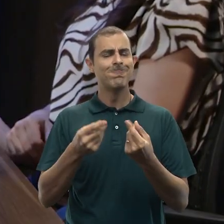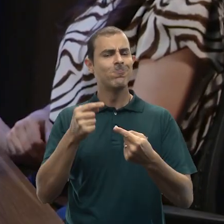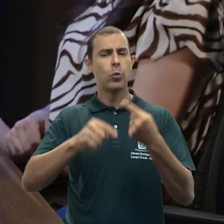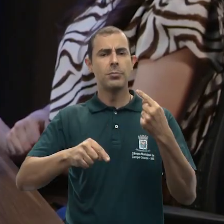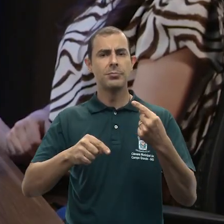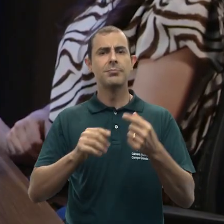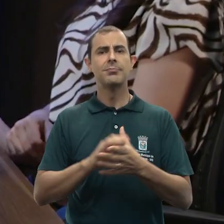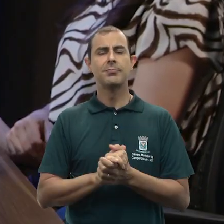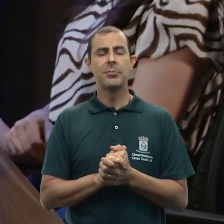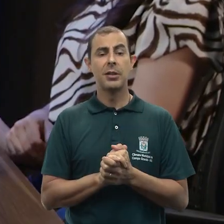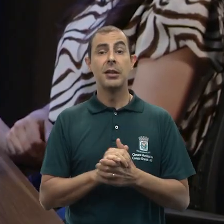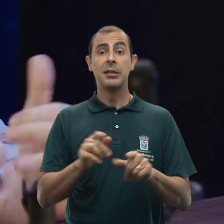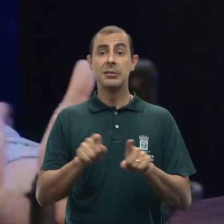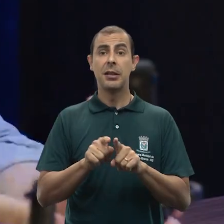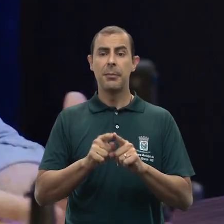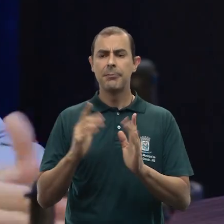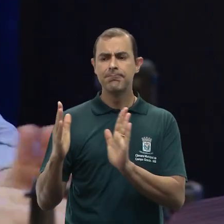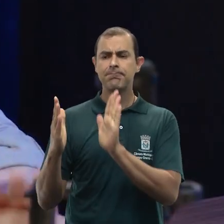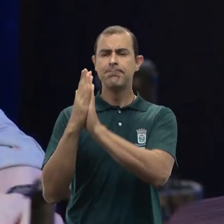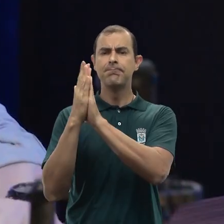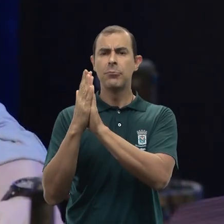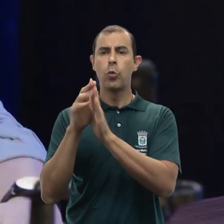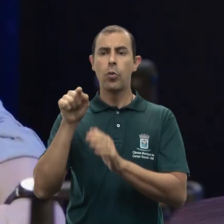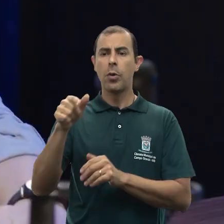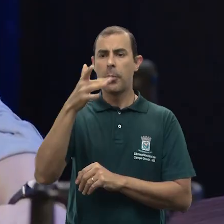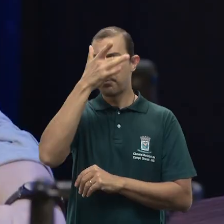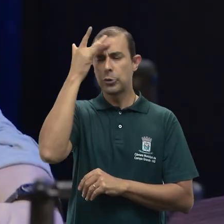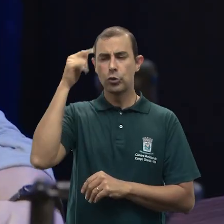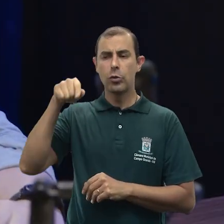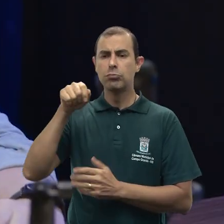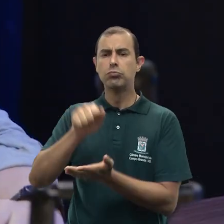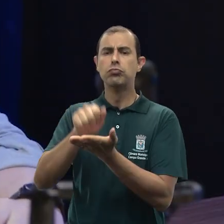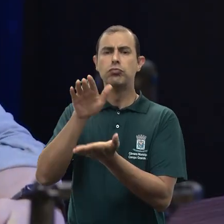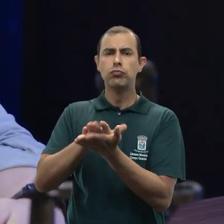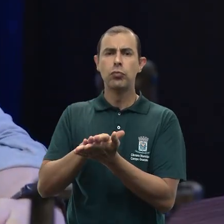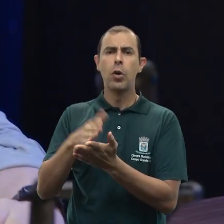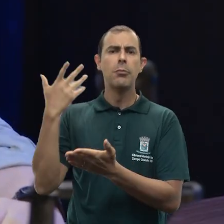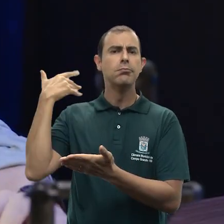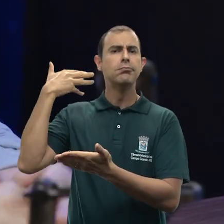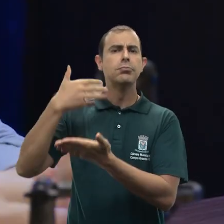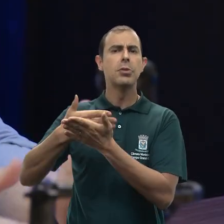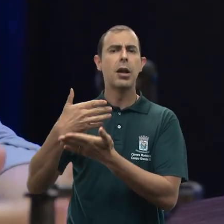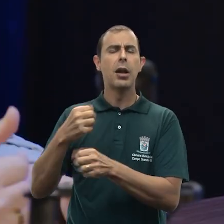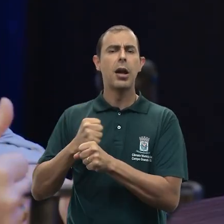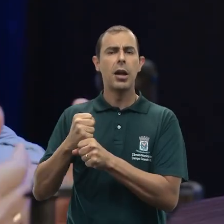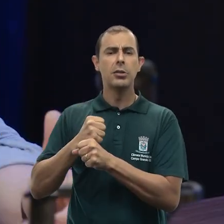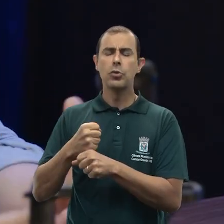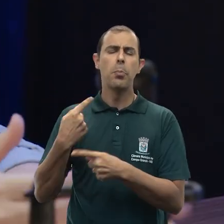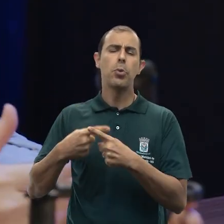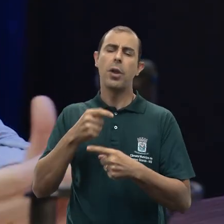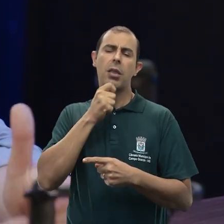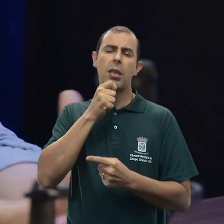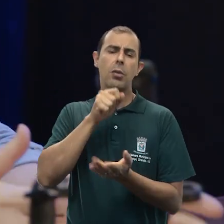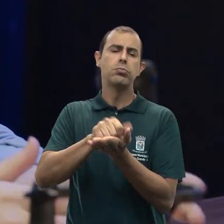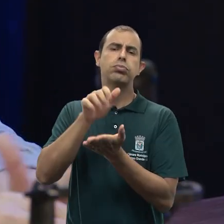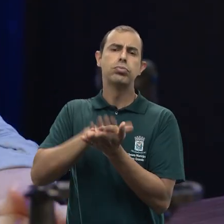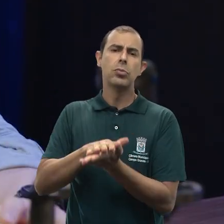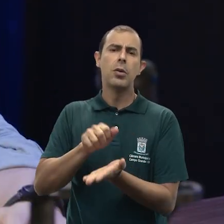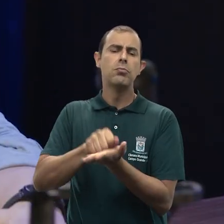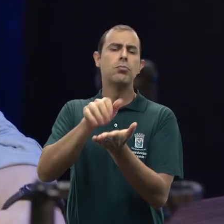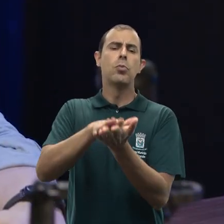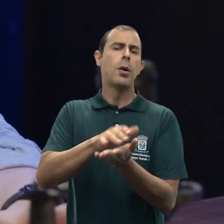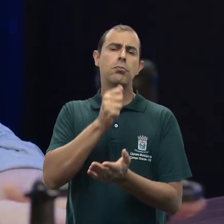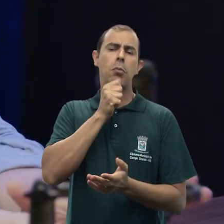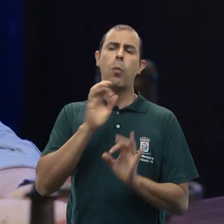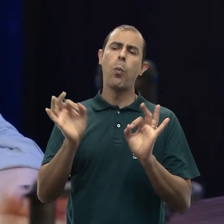oitiva de pessoas que deveriam ter multado esse consórcio nos últimos anos e não multaram, para a gente entender por que eles abriram mão de multar